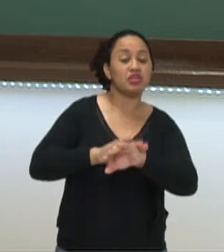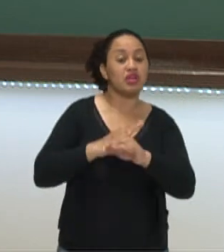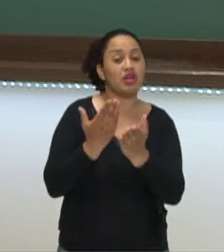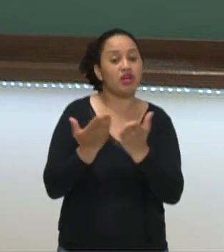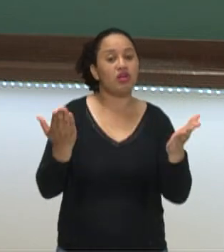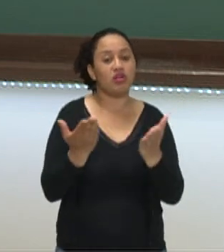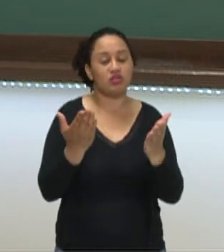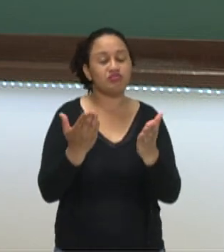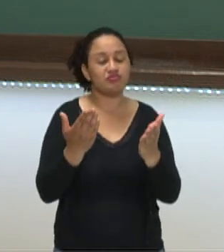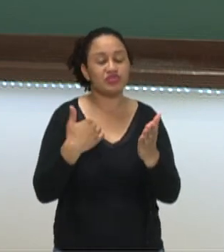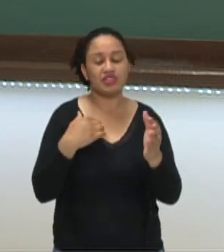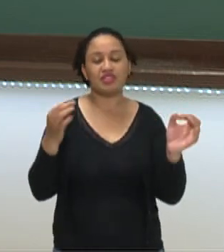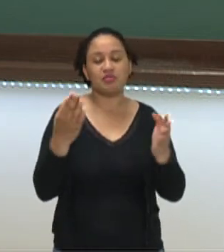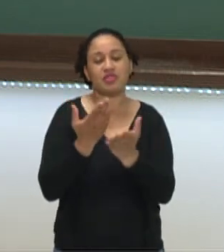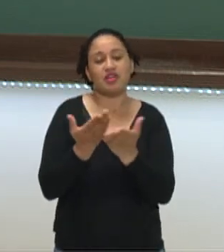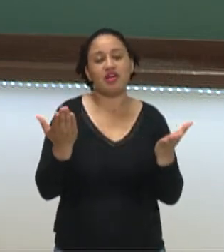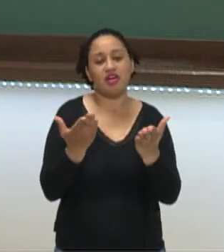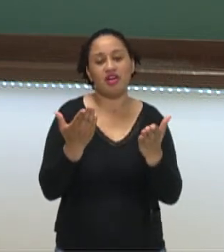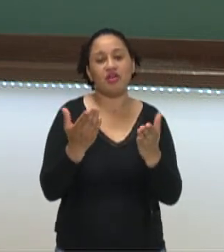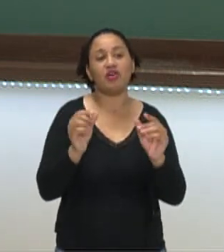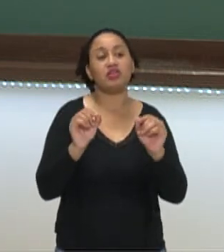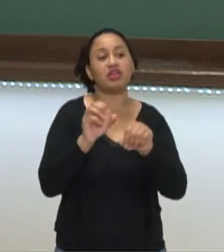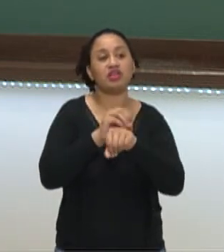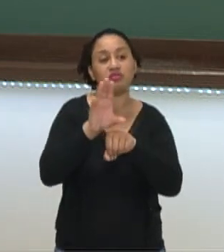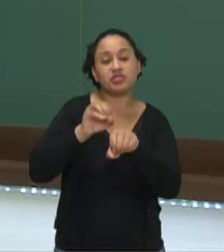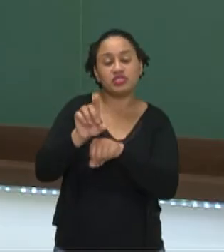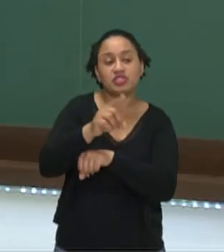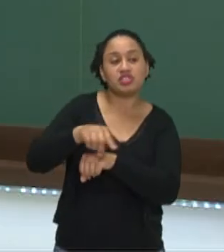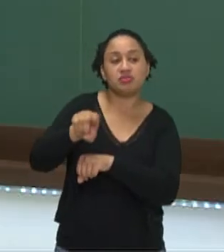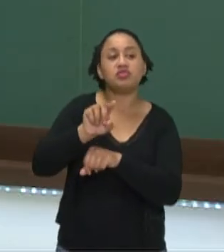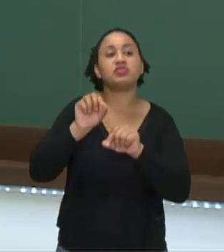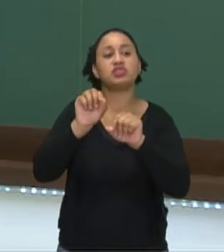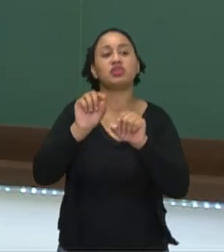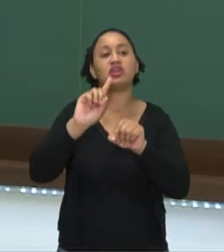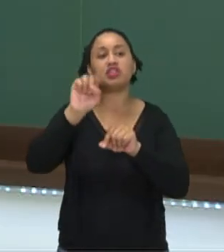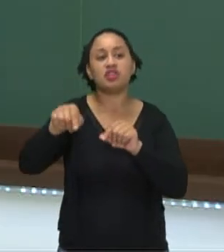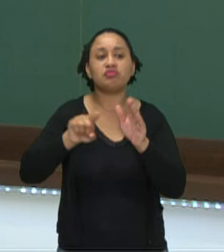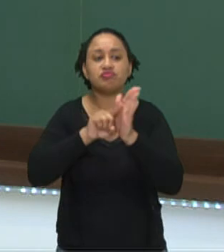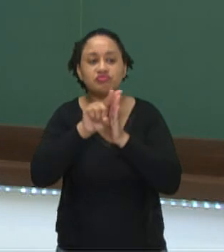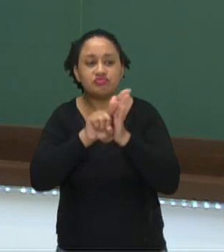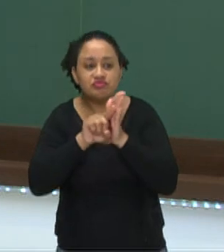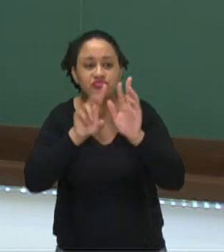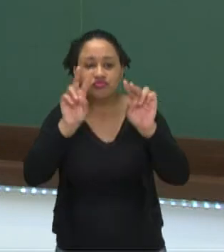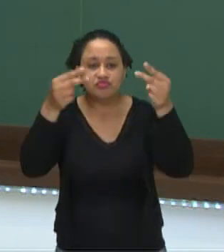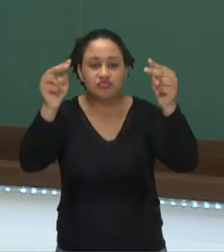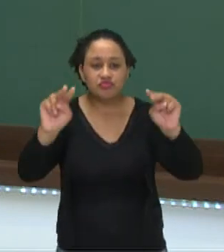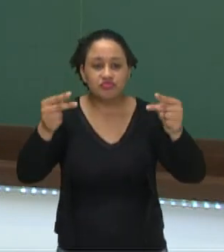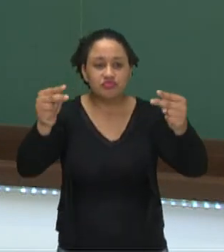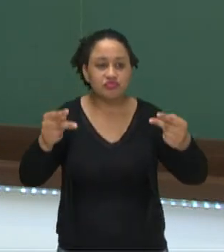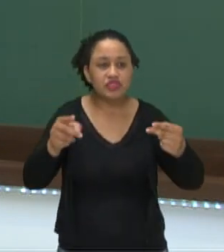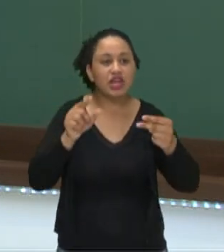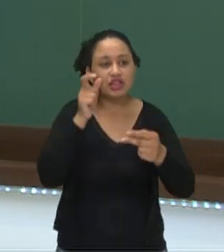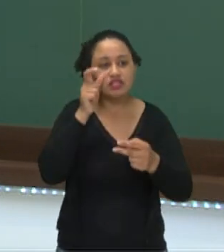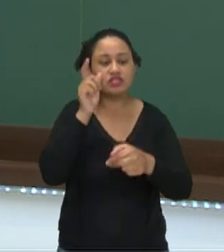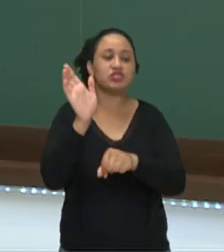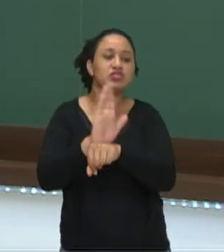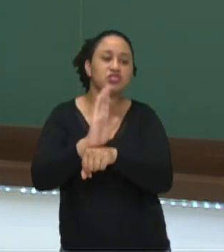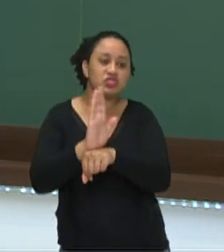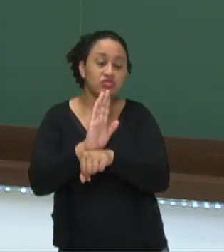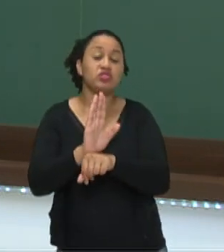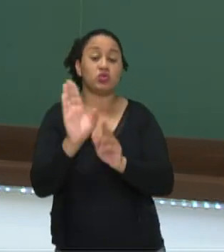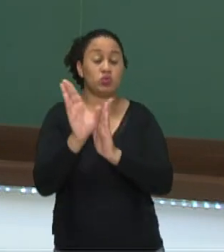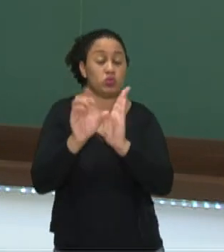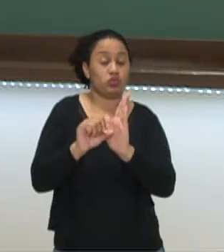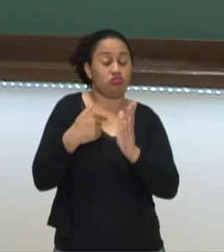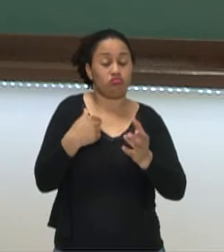de hoje. Vamos ficando por aqui. Umas dicas para você depois ampliar seus conhecimentos assistindo esses vídeos sobre os assuntos que